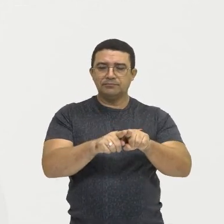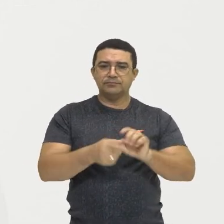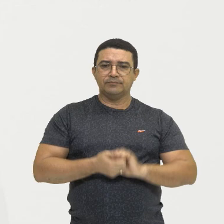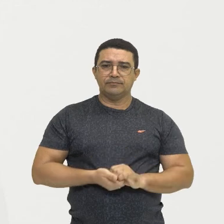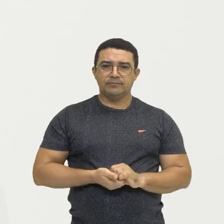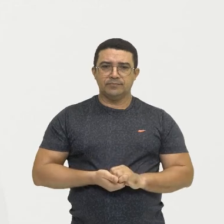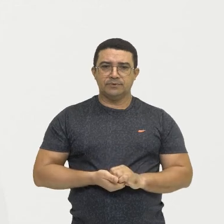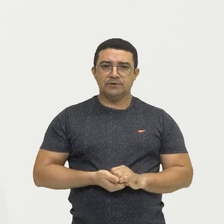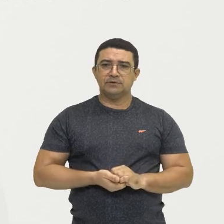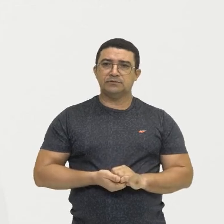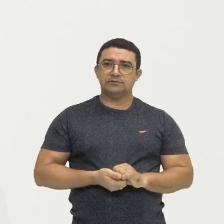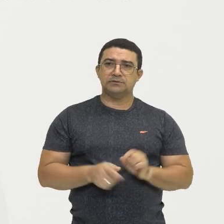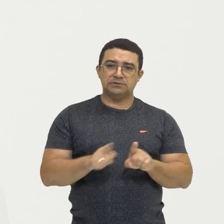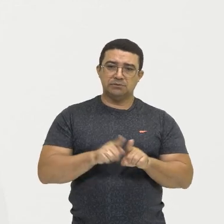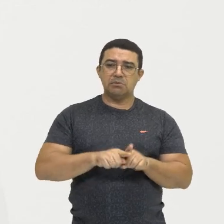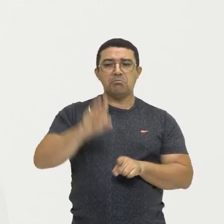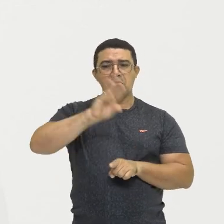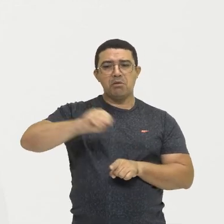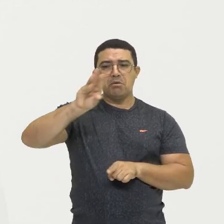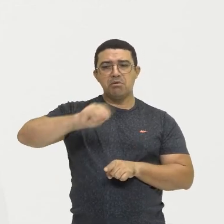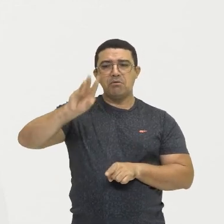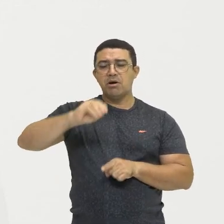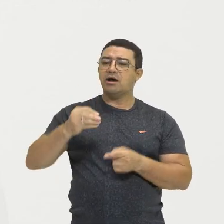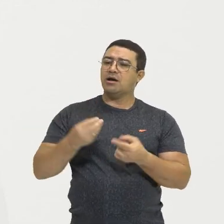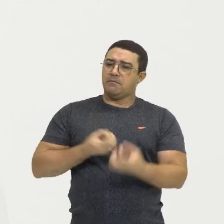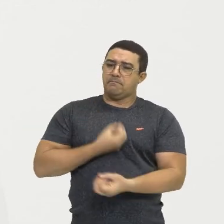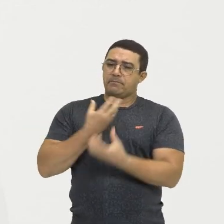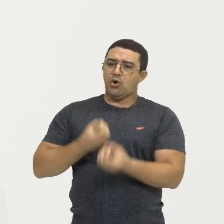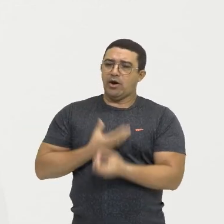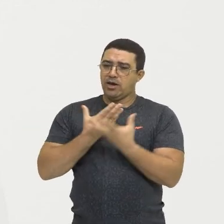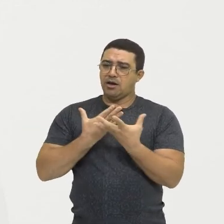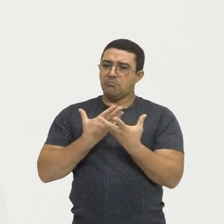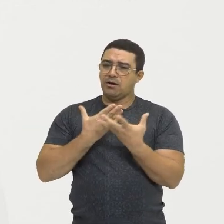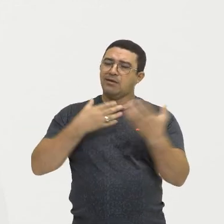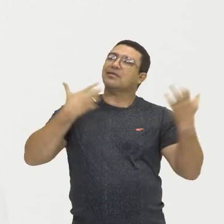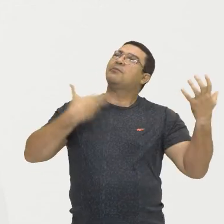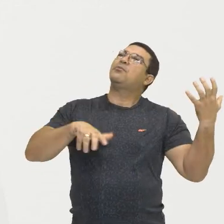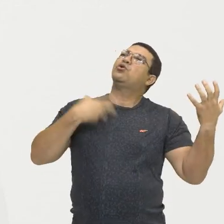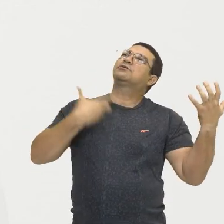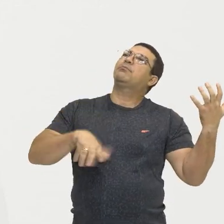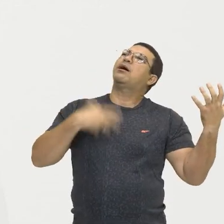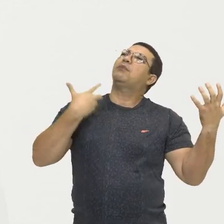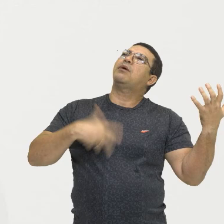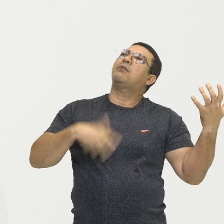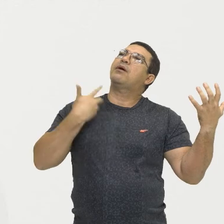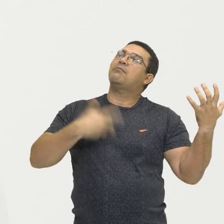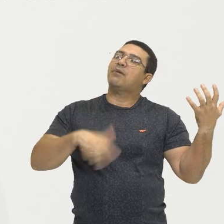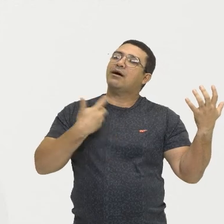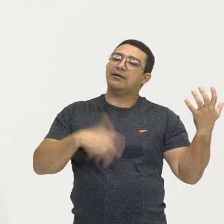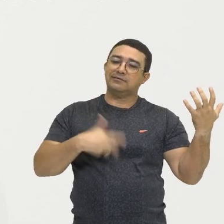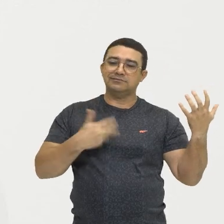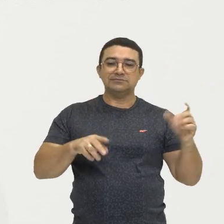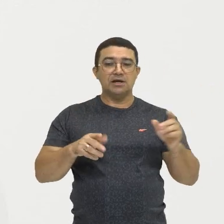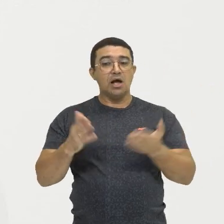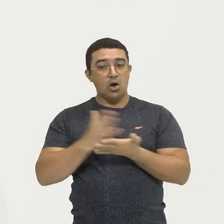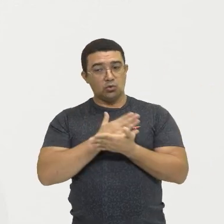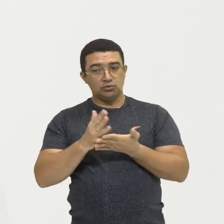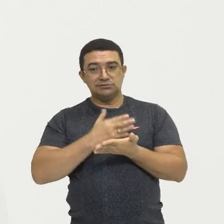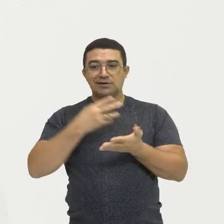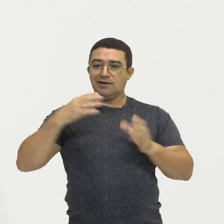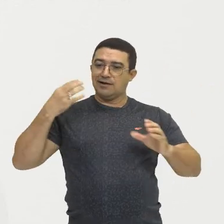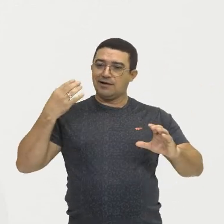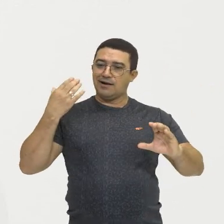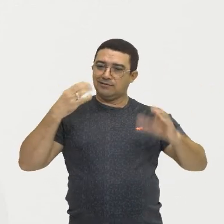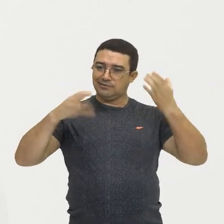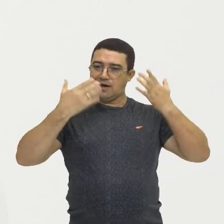de poemas com acompanhamento musical. Olha como seria interessante, não é? A gente recitar um poema e aqui cantado, alguns dançando, as